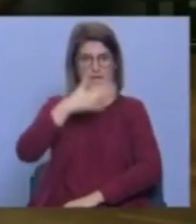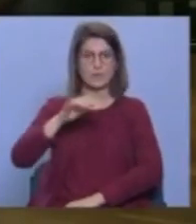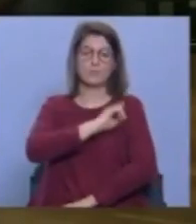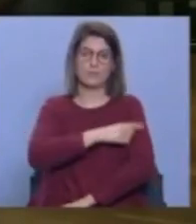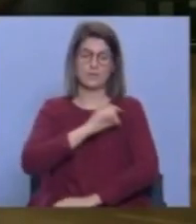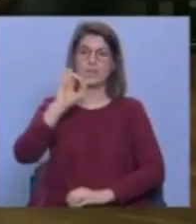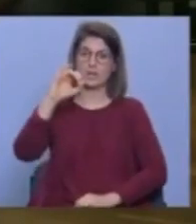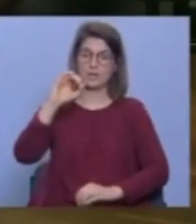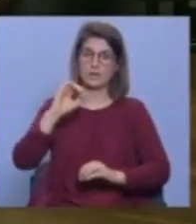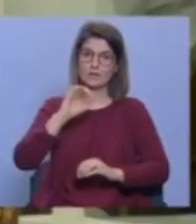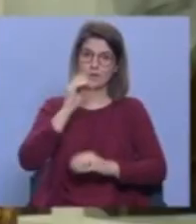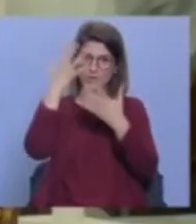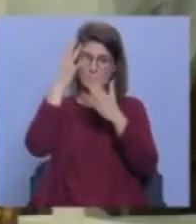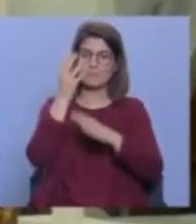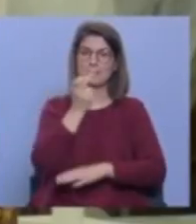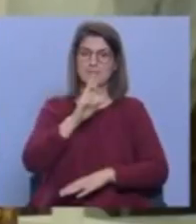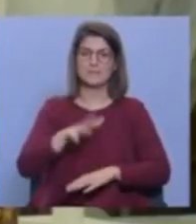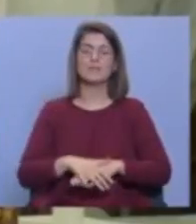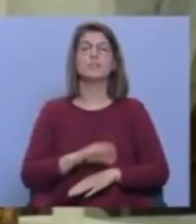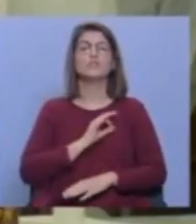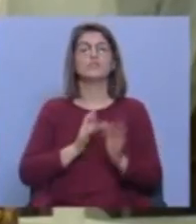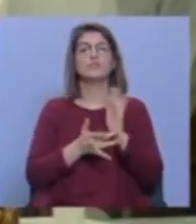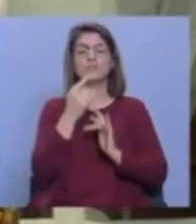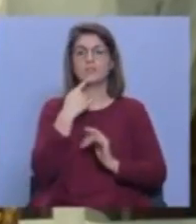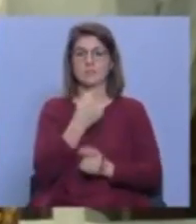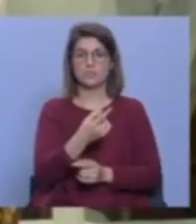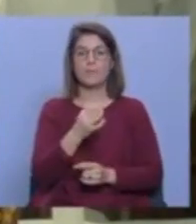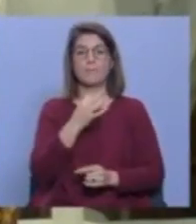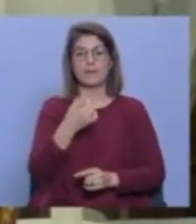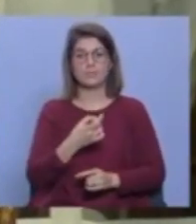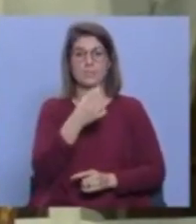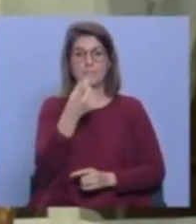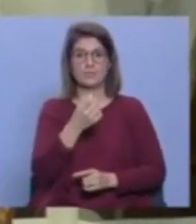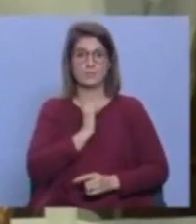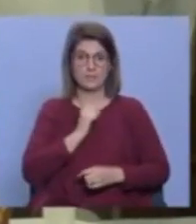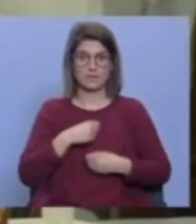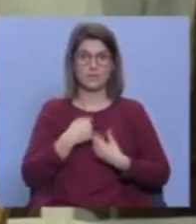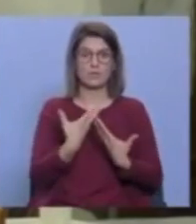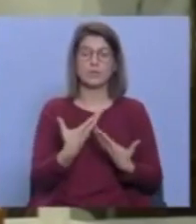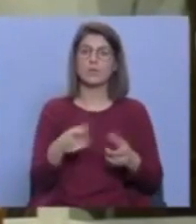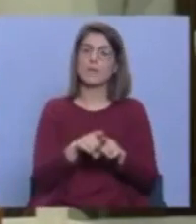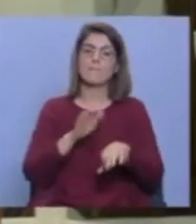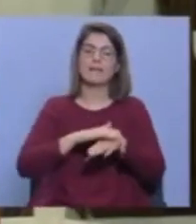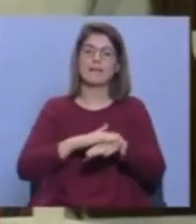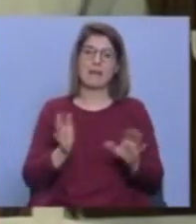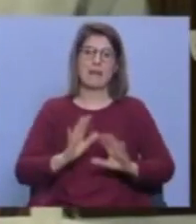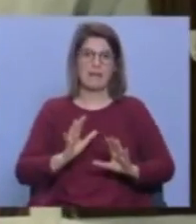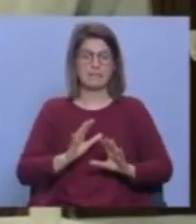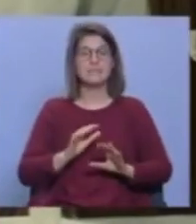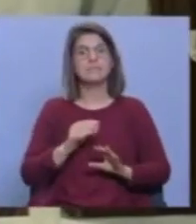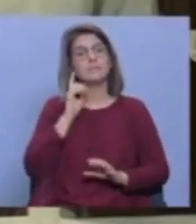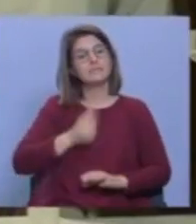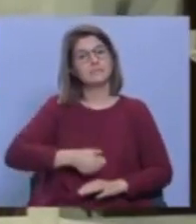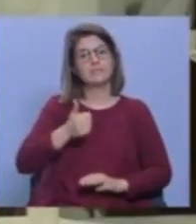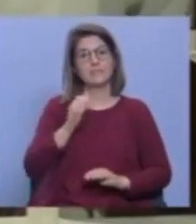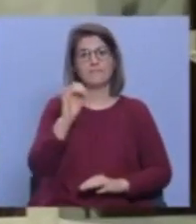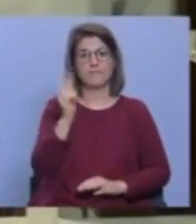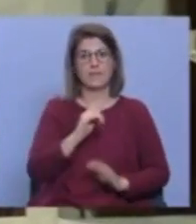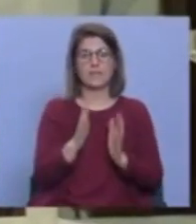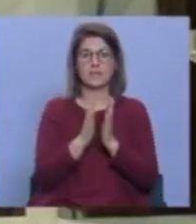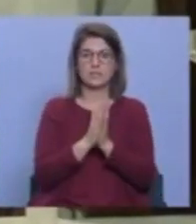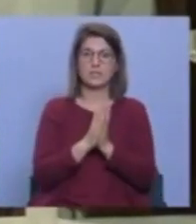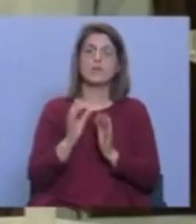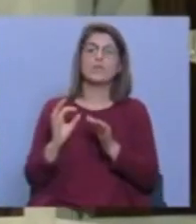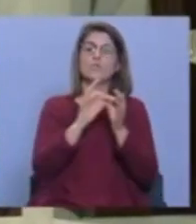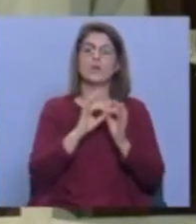Senhor Jesus Cristo, que disseste aos vossos apóstolos: deixo-vos a paz, dou-vos a minha paz, não olheis os nossos pecados, mas à fé da vossa Igreja, e